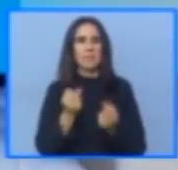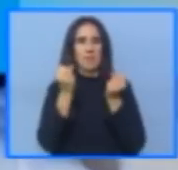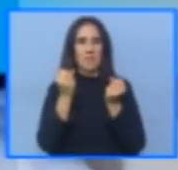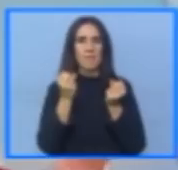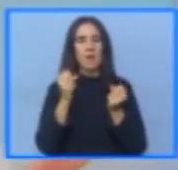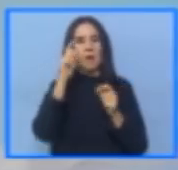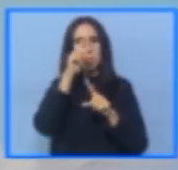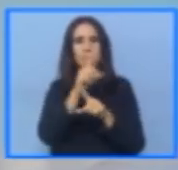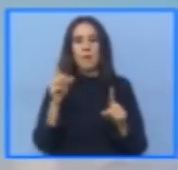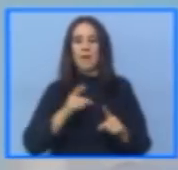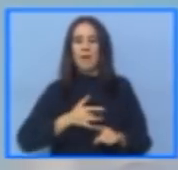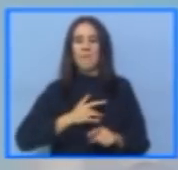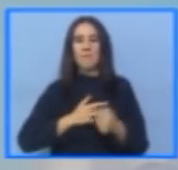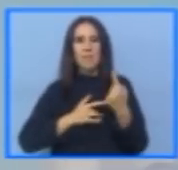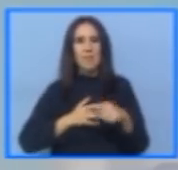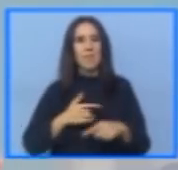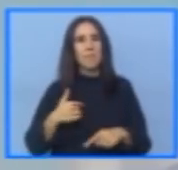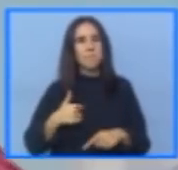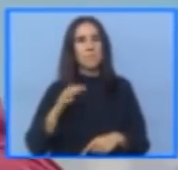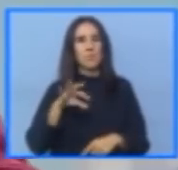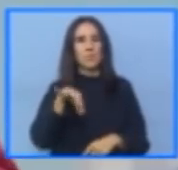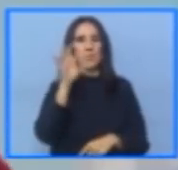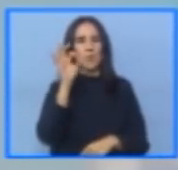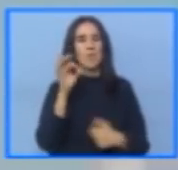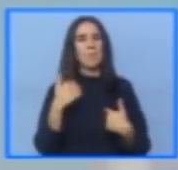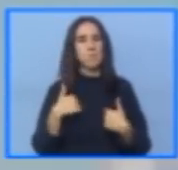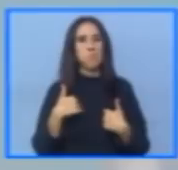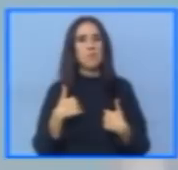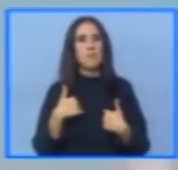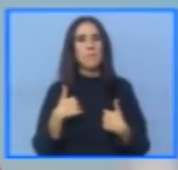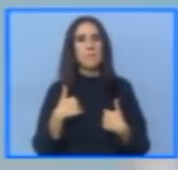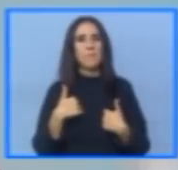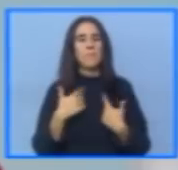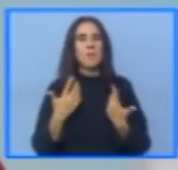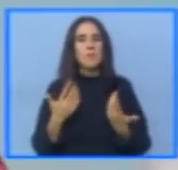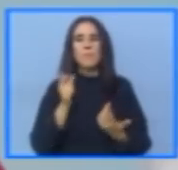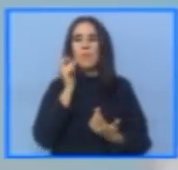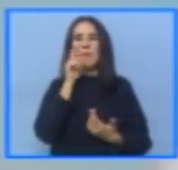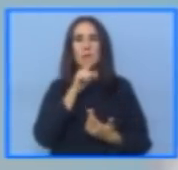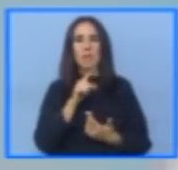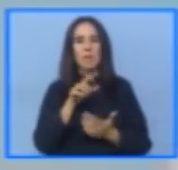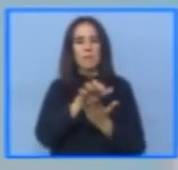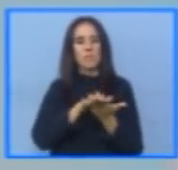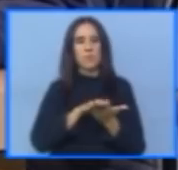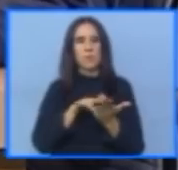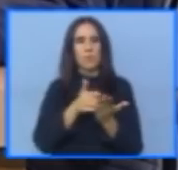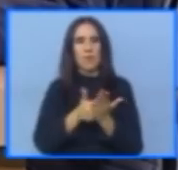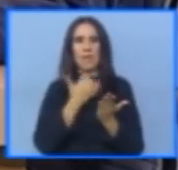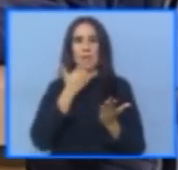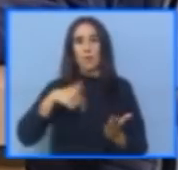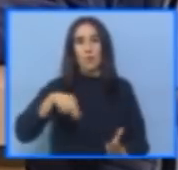alegria de se saber amado, a alegria de se saber escolhido, alguém que vive a alegria do Evangelho. Nós no